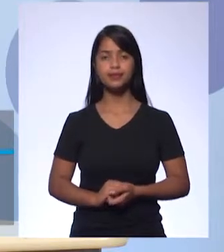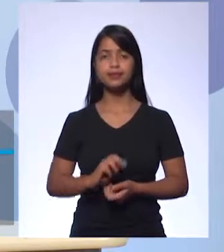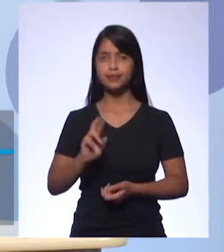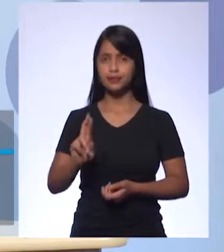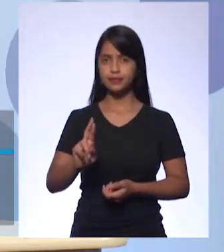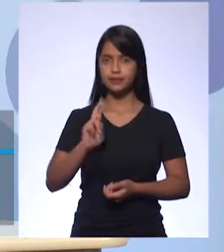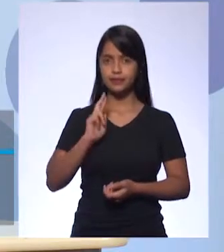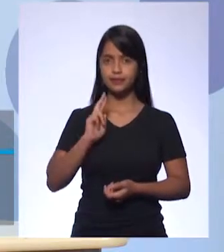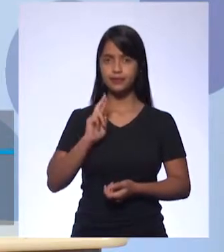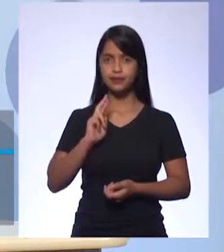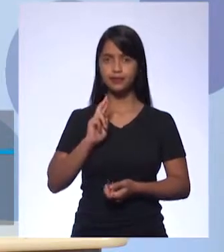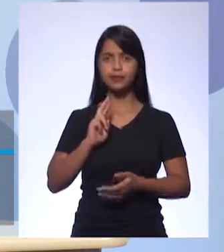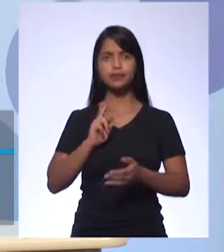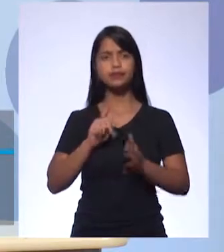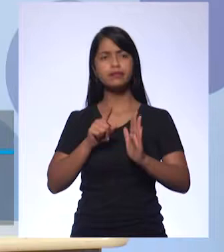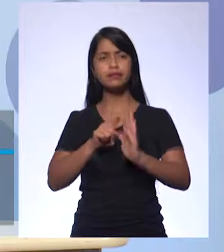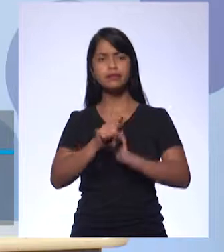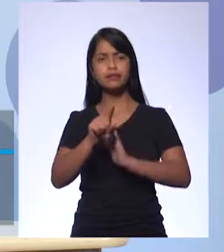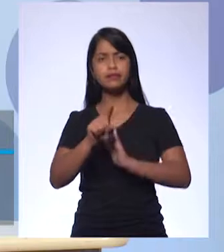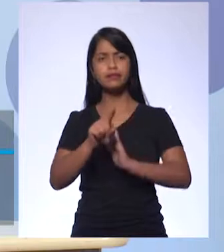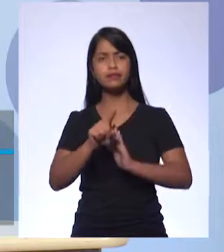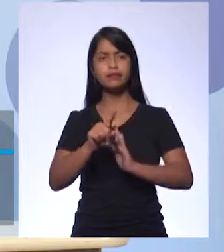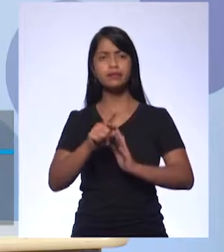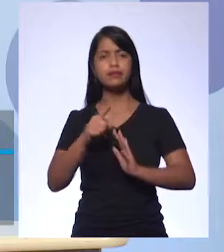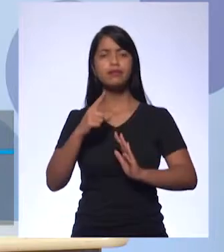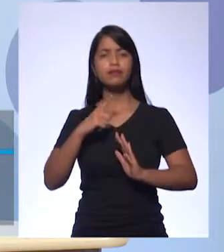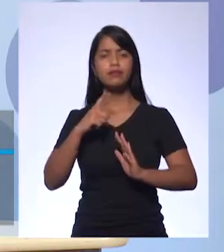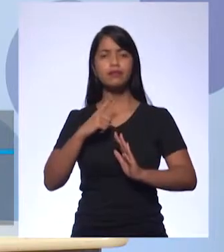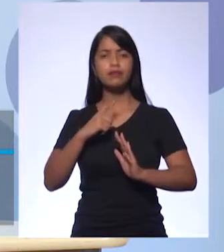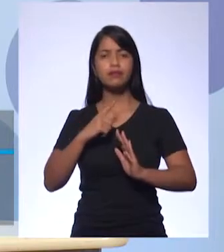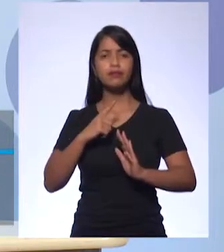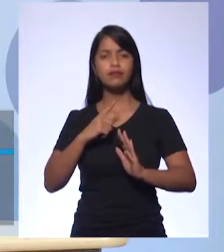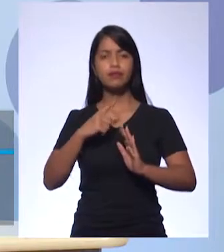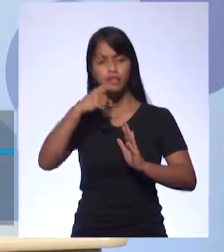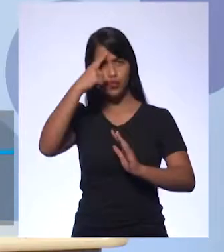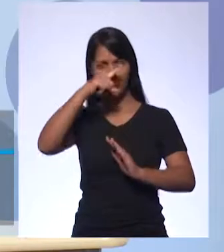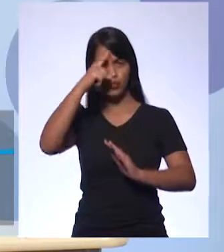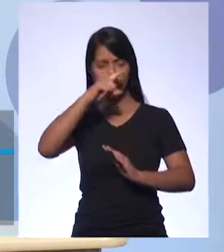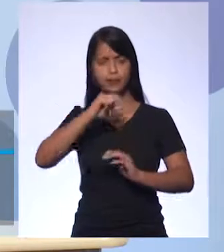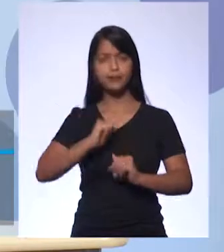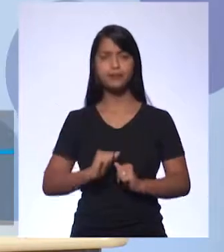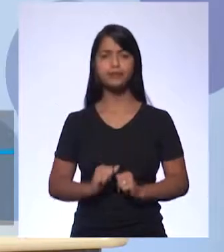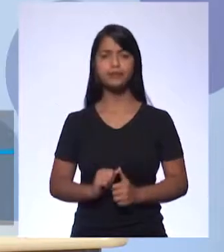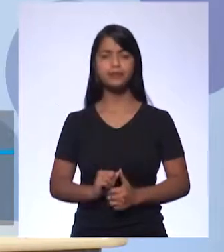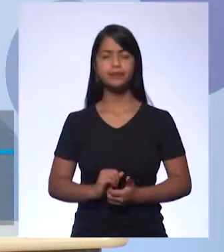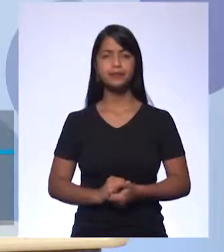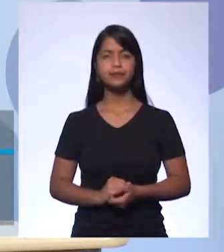já tem algum roteiro para fazer atualização? Tá colocando, são várias dúvidas. Olha,